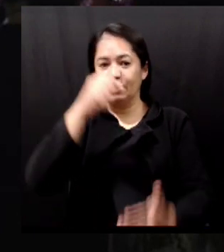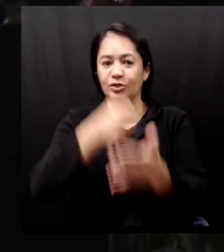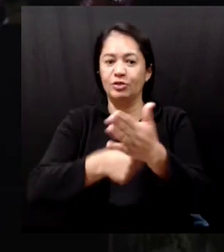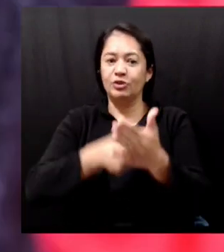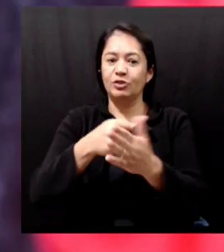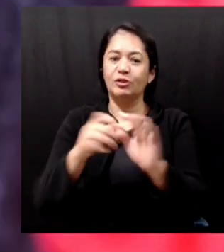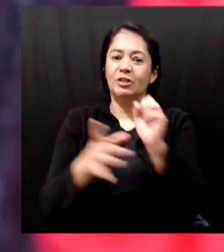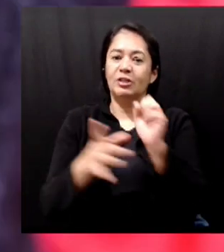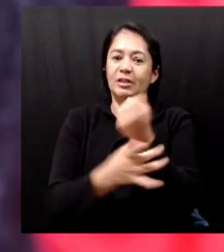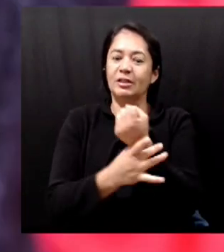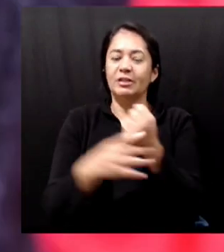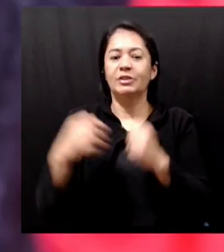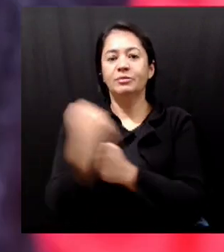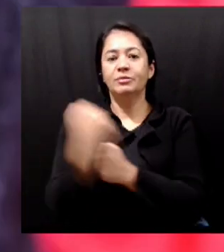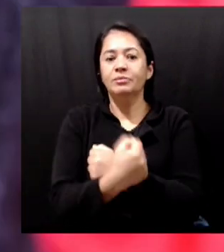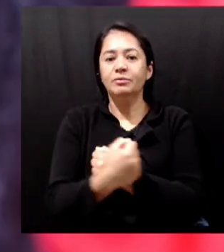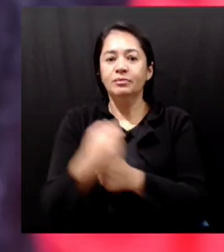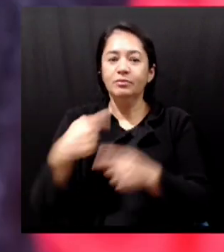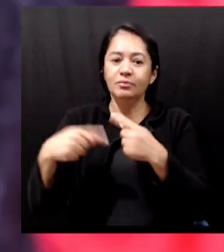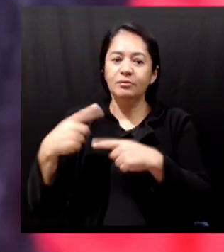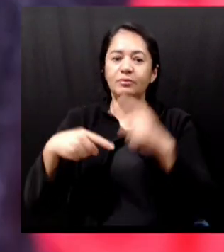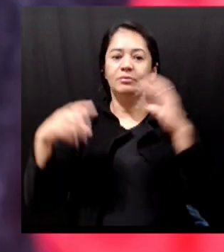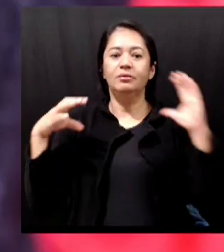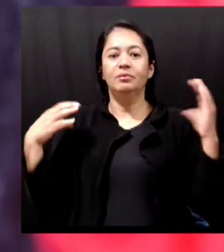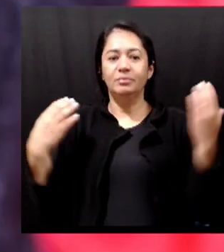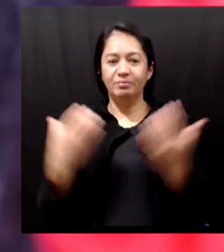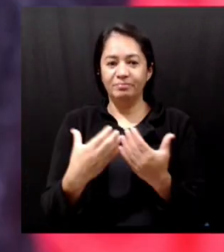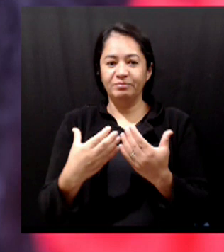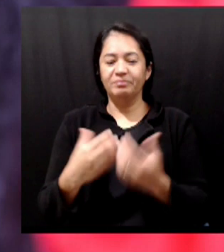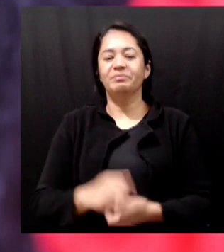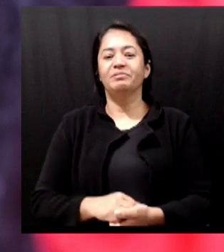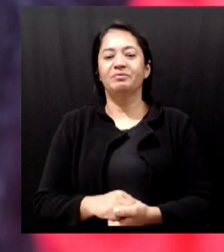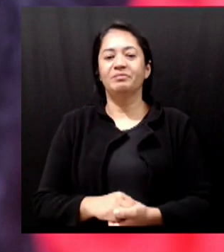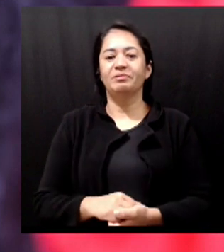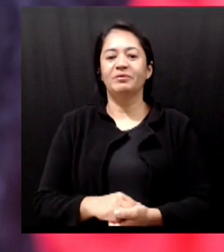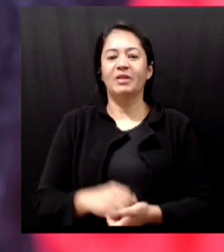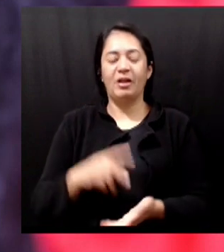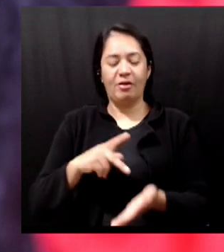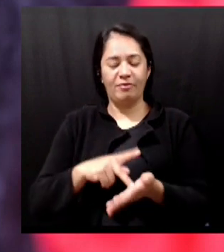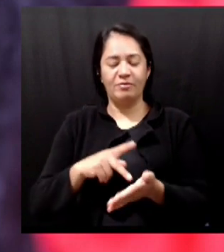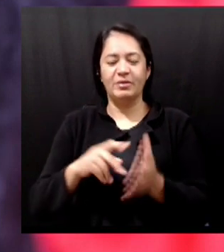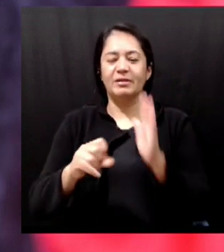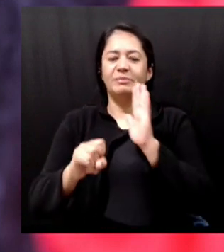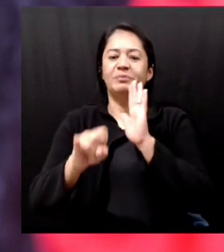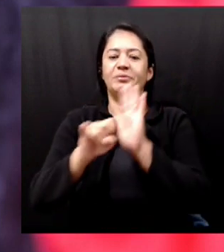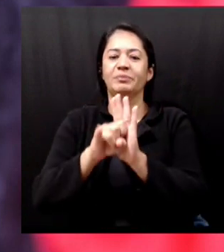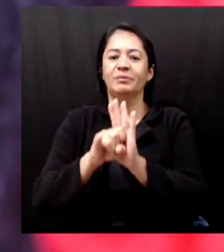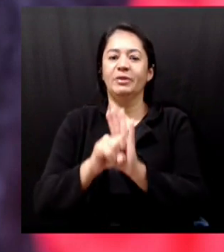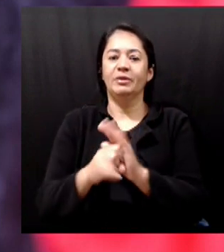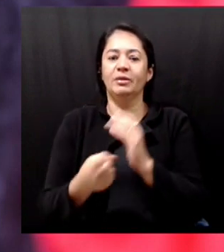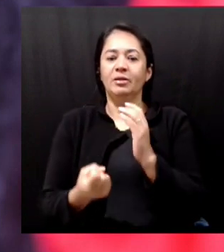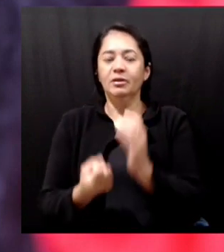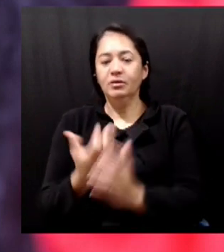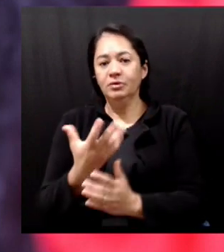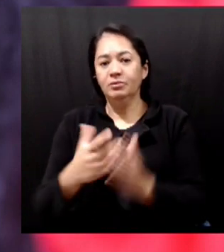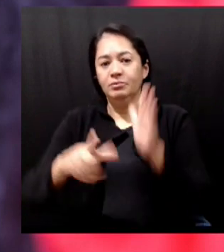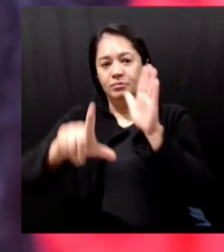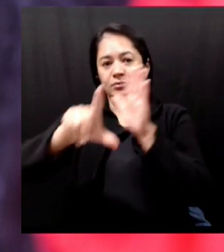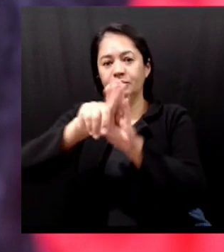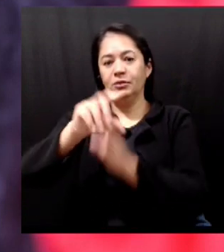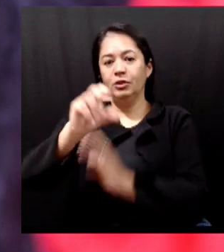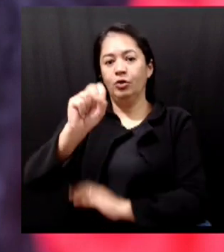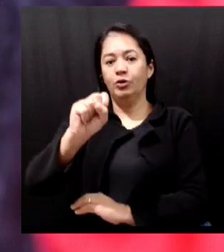desenvolvimento comunitário, cultura, revelação e afirmação de identidade. Criado pela Lei 8.175